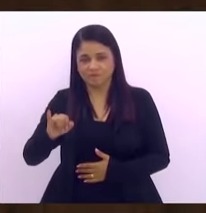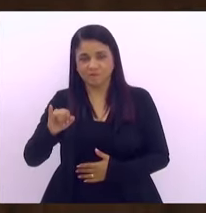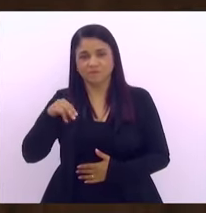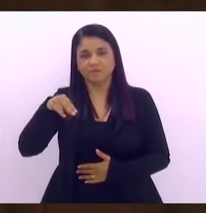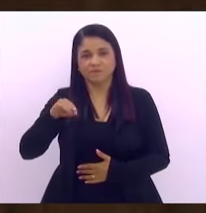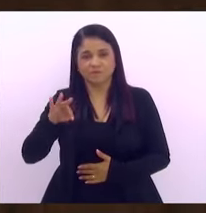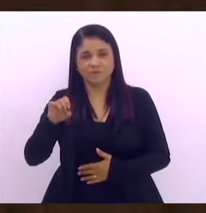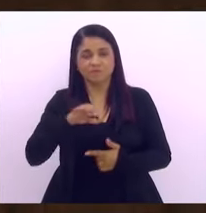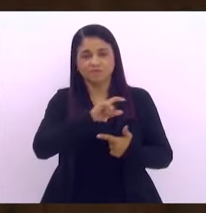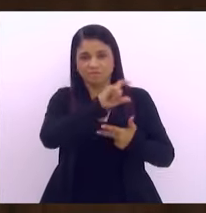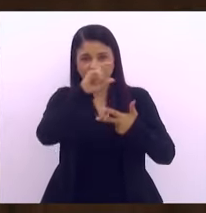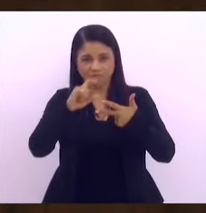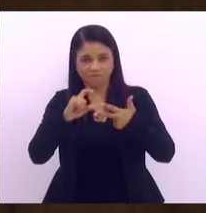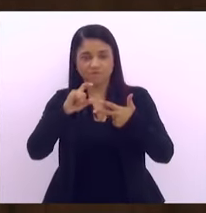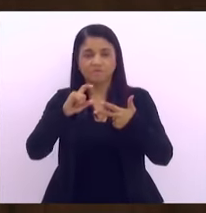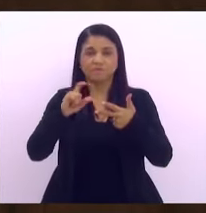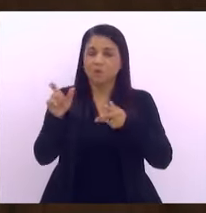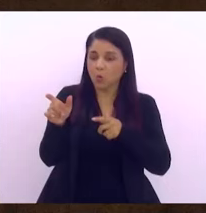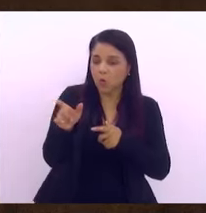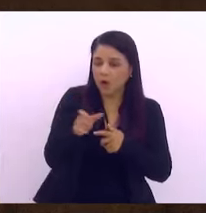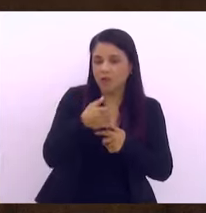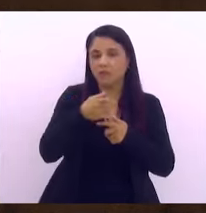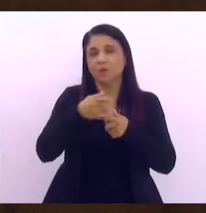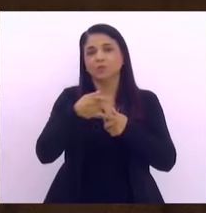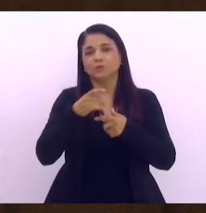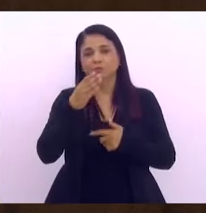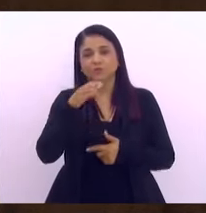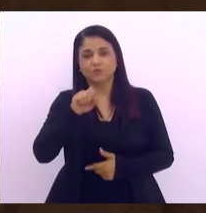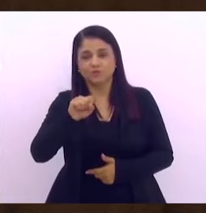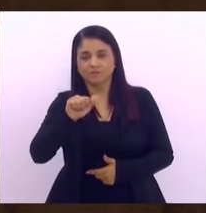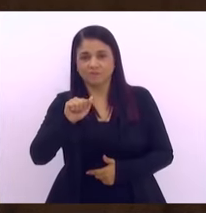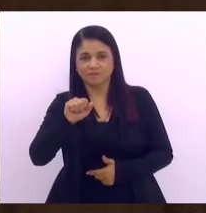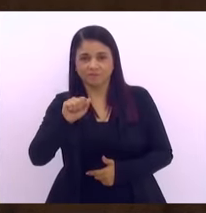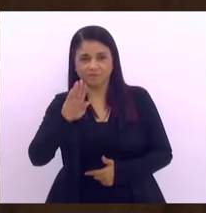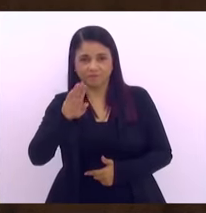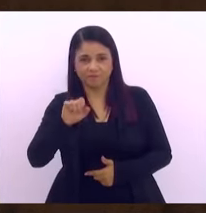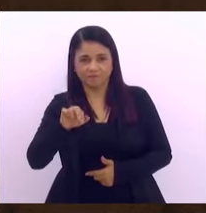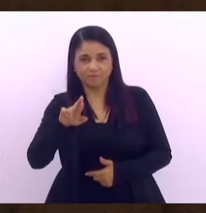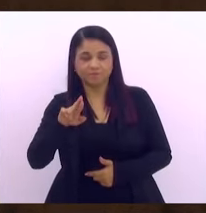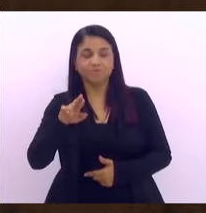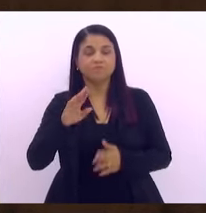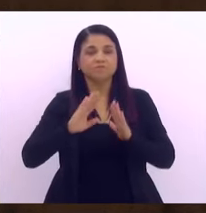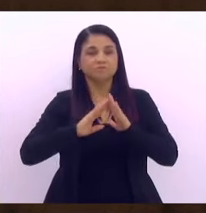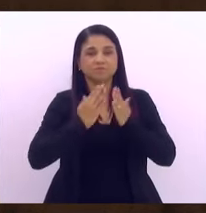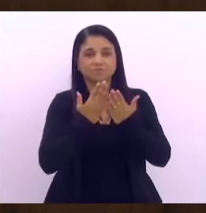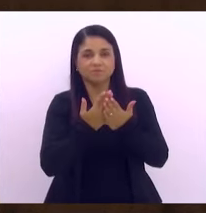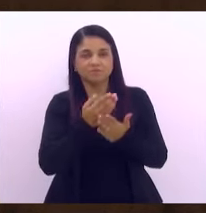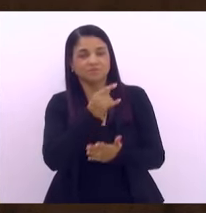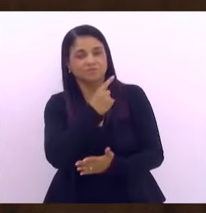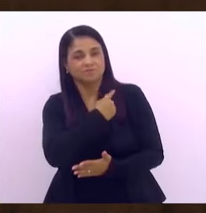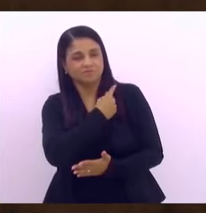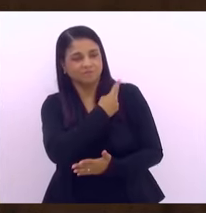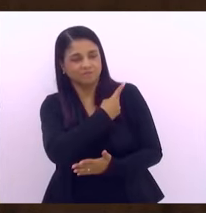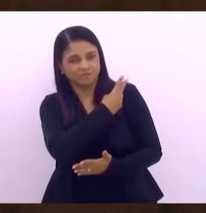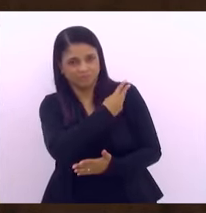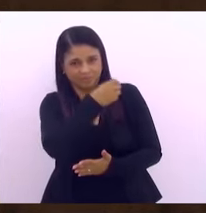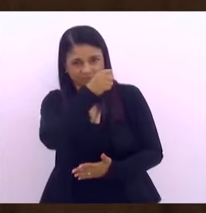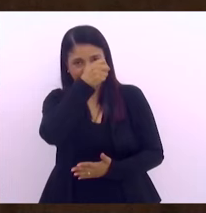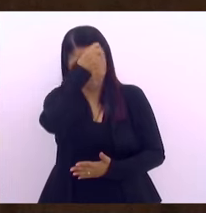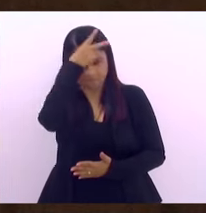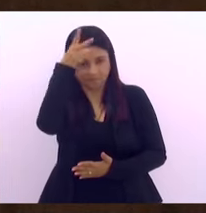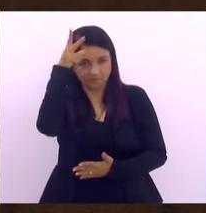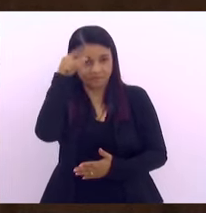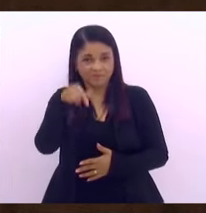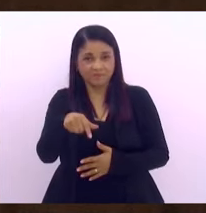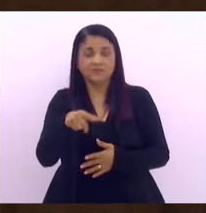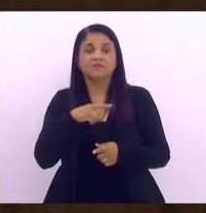Poder Executivo a implantar o cartão do saber na rede pública estadual do ensino médio e da outras providências, e pedir encarecidamente